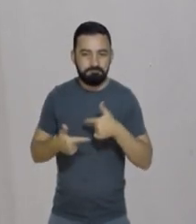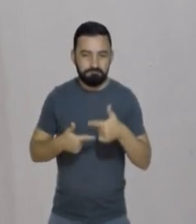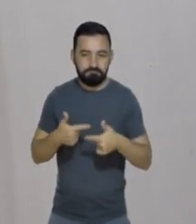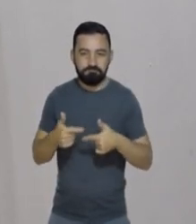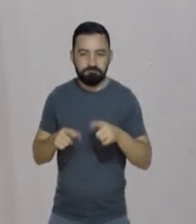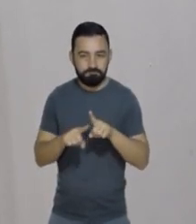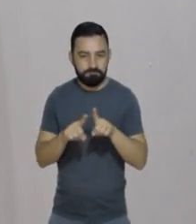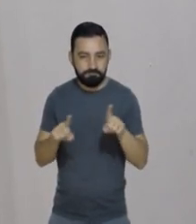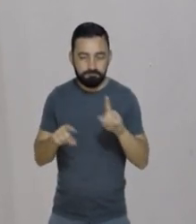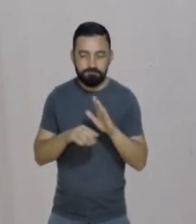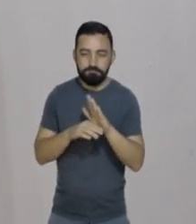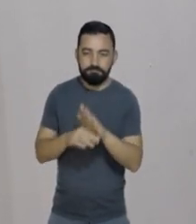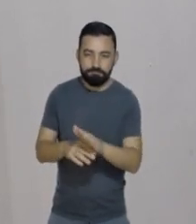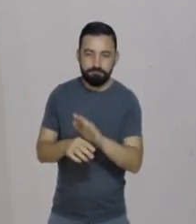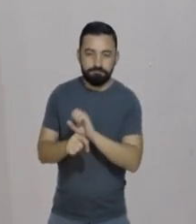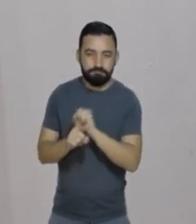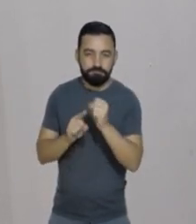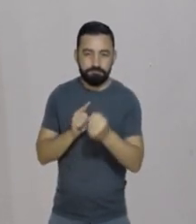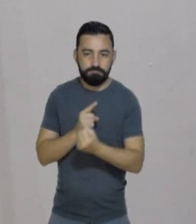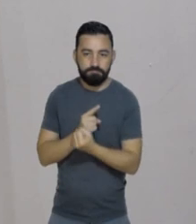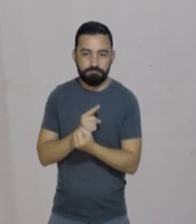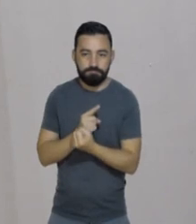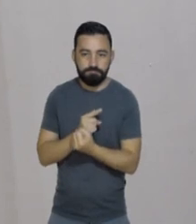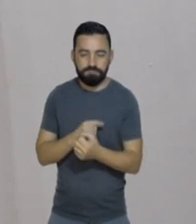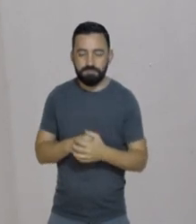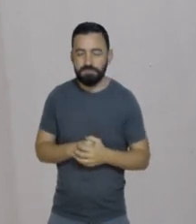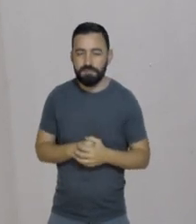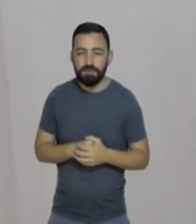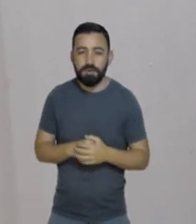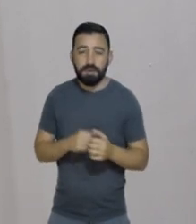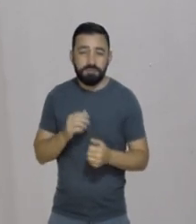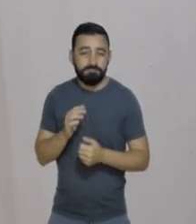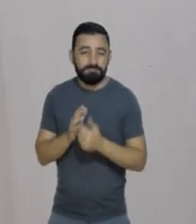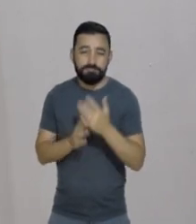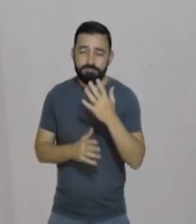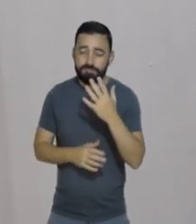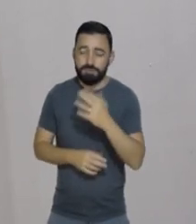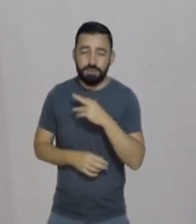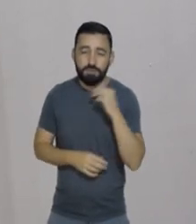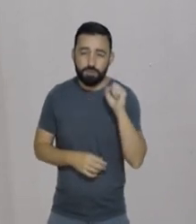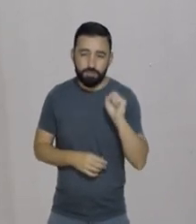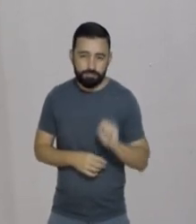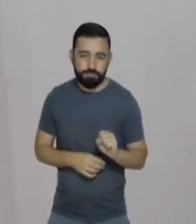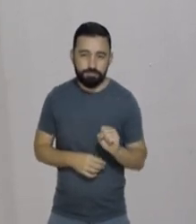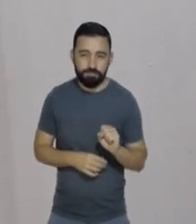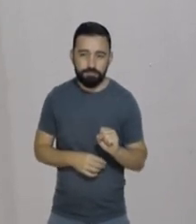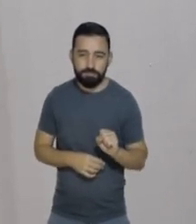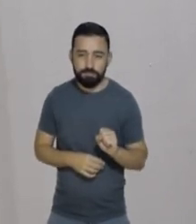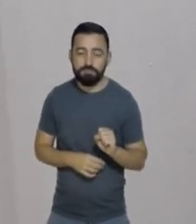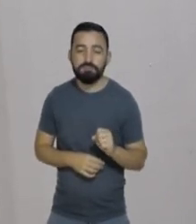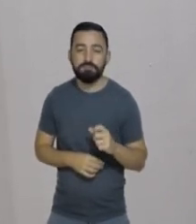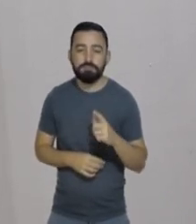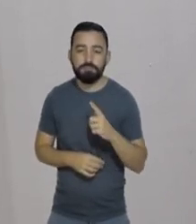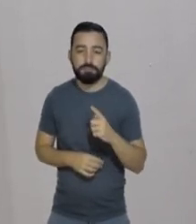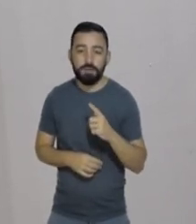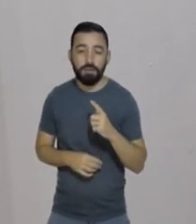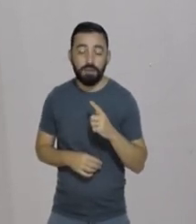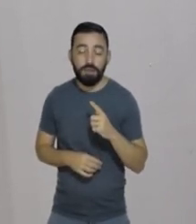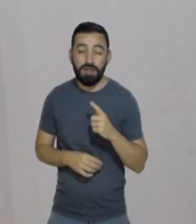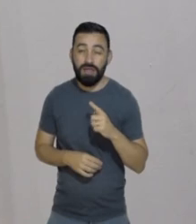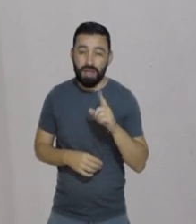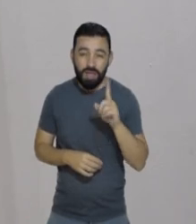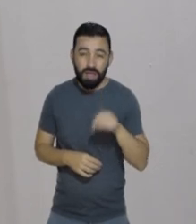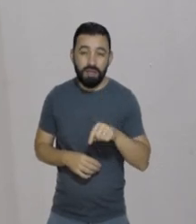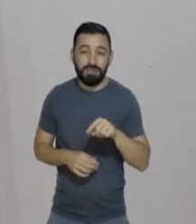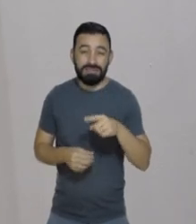à sociedade. Diversas vezes em Jaraguá do Sul, foi classificada como a cidade